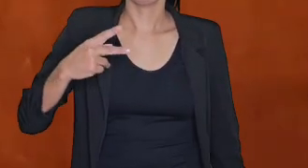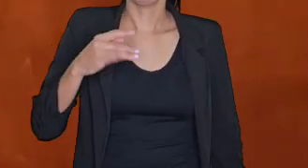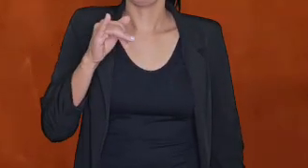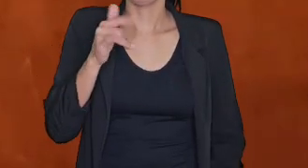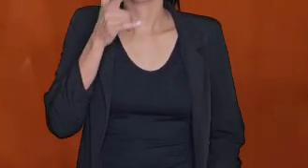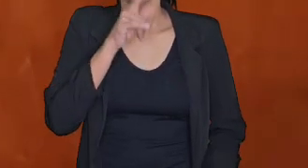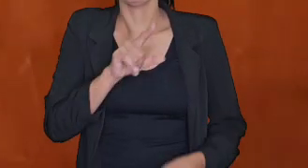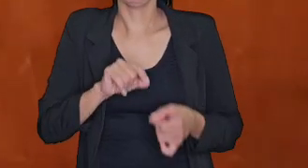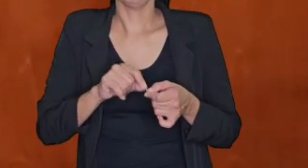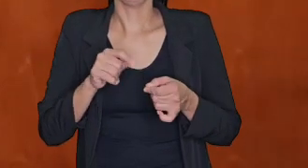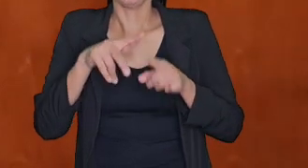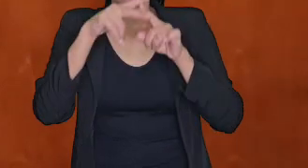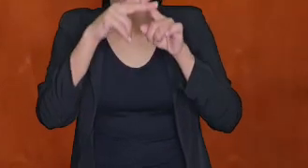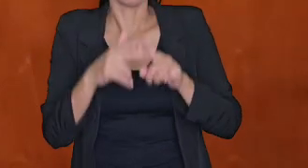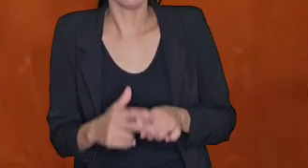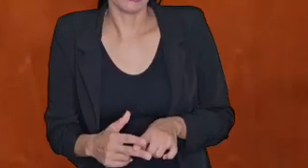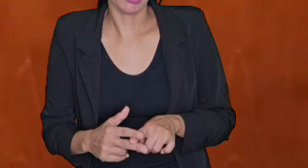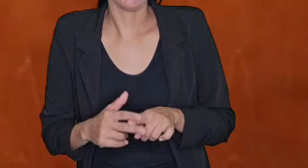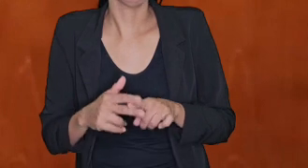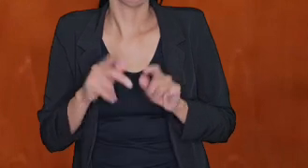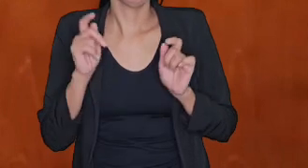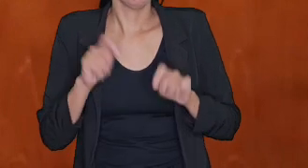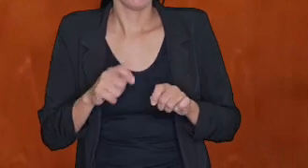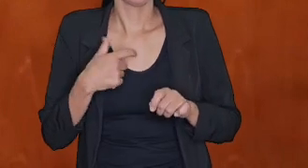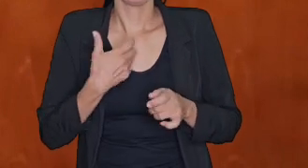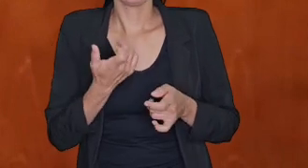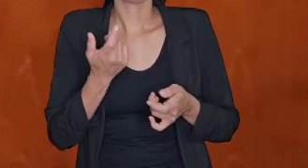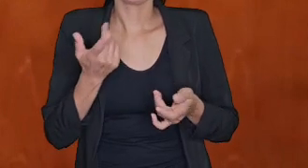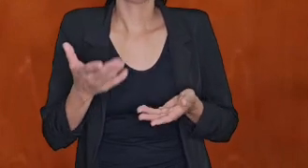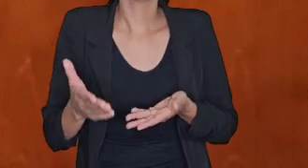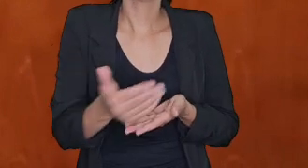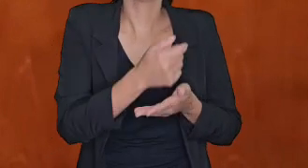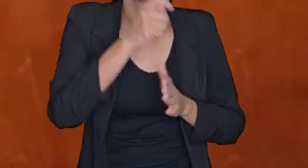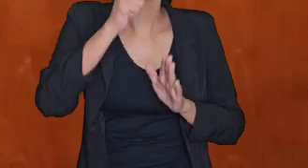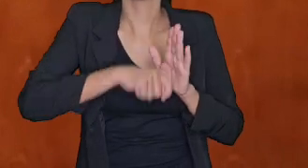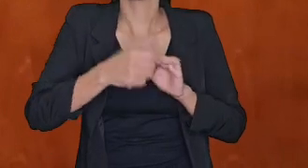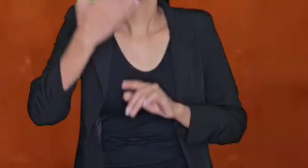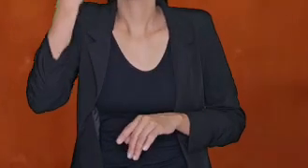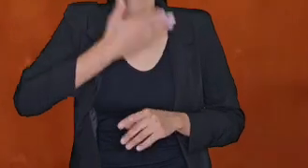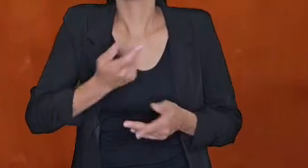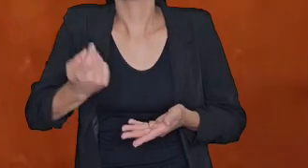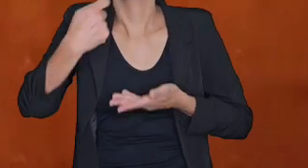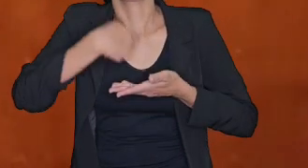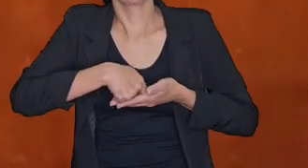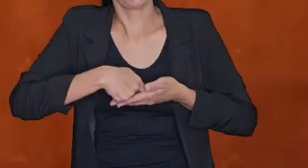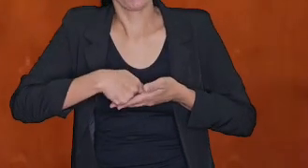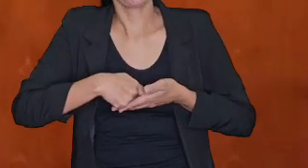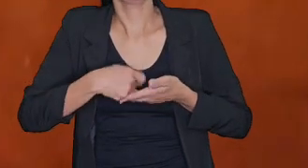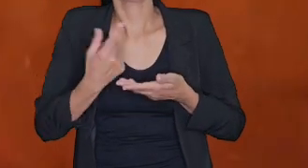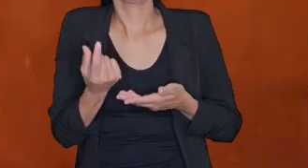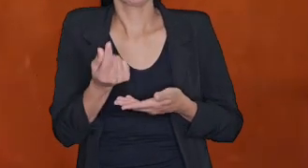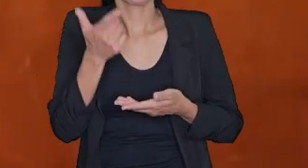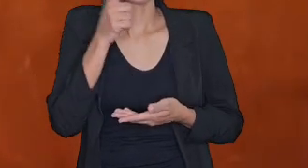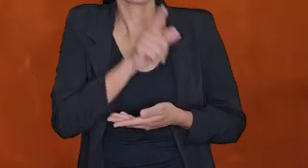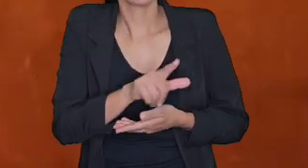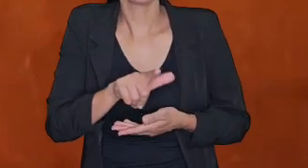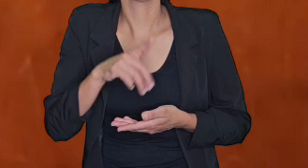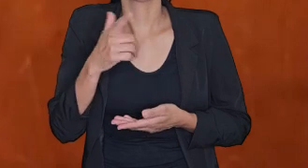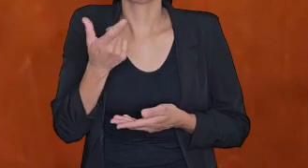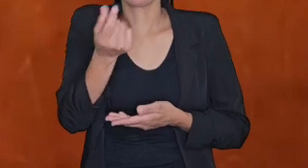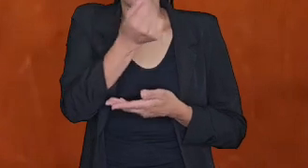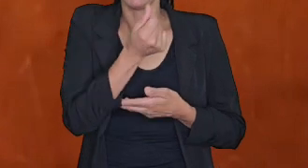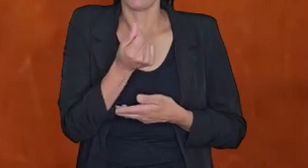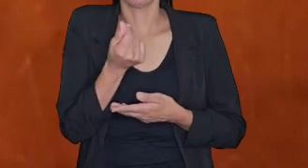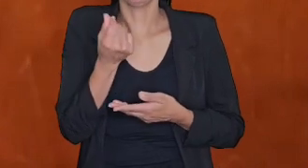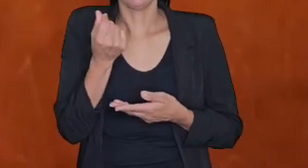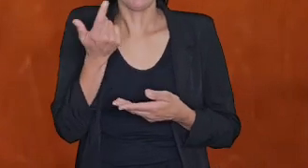distrato gera incidência de TBI. Se você quiser retificar uma permuta aqui e acolá, eu vou querer ver a arrecadação tributária. Então, a